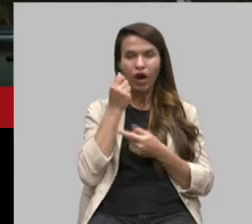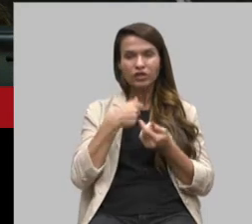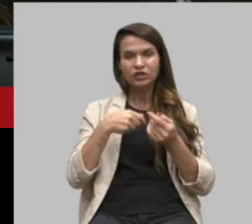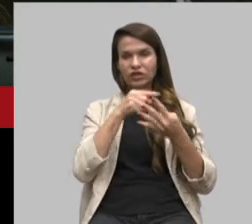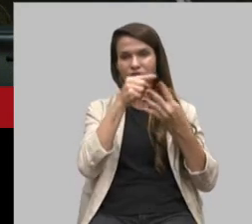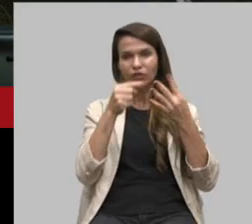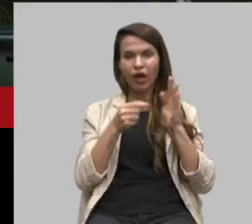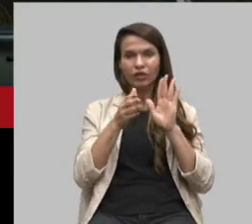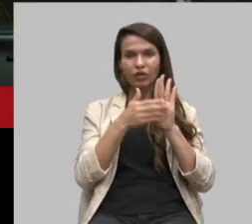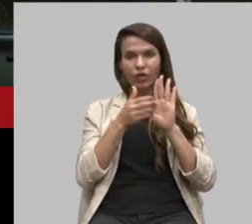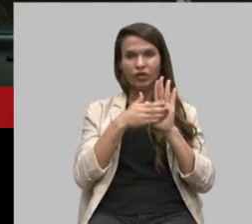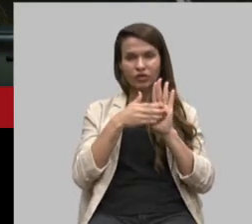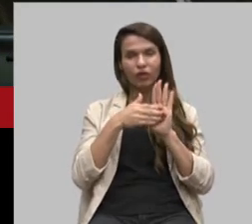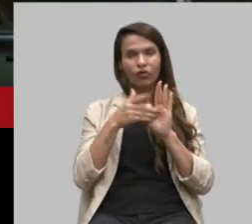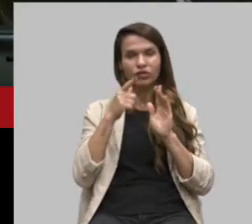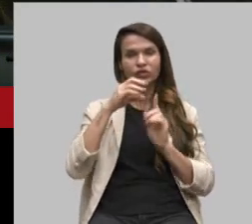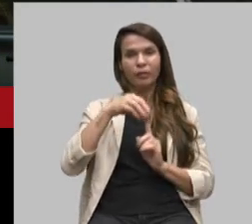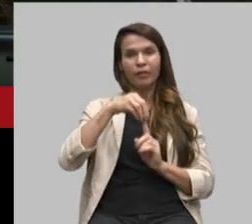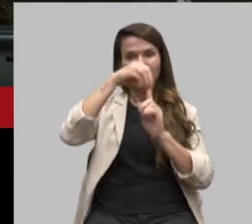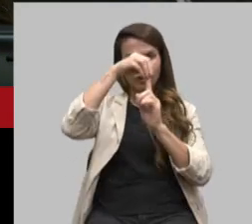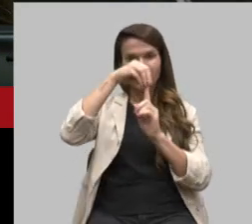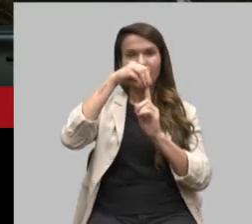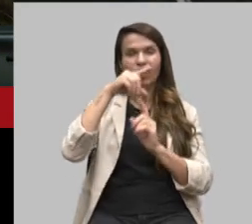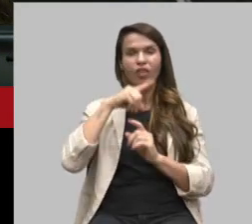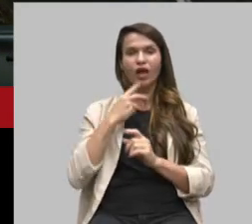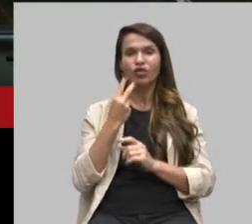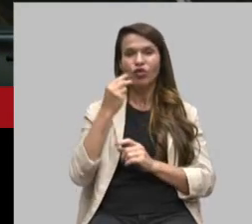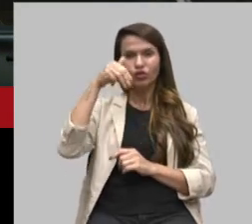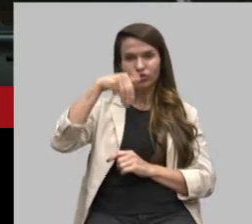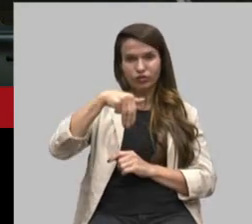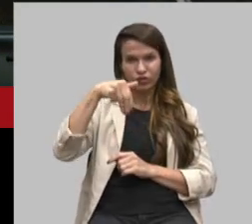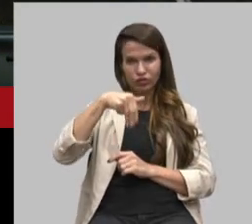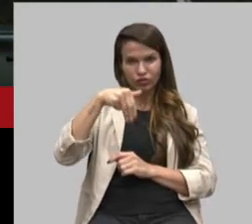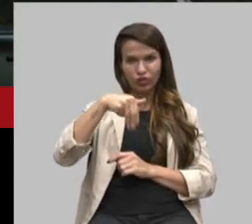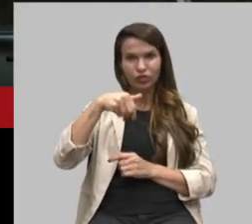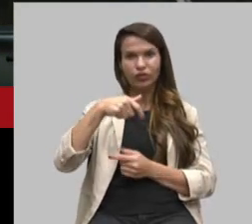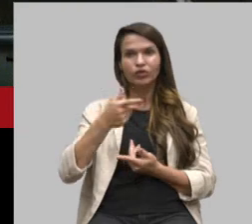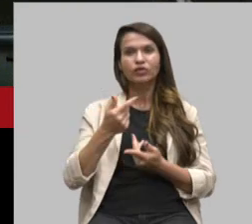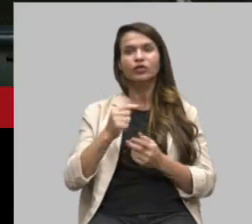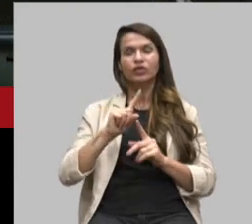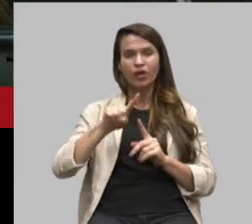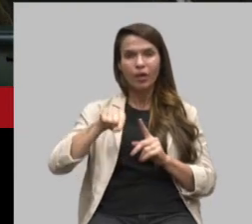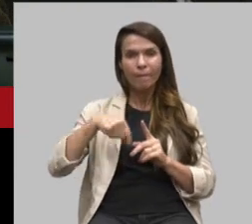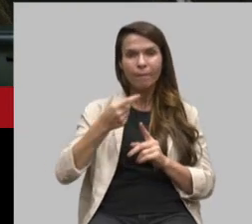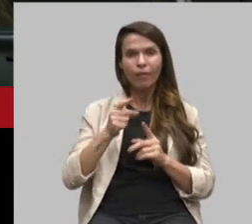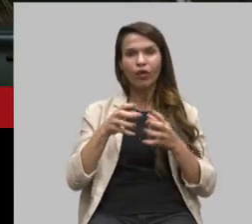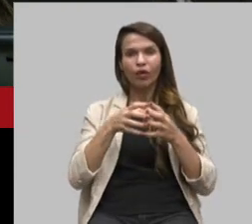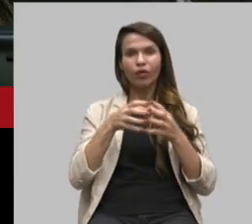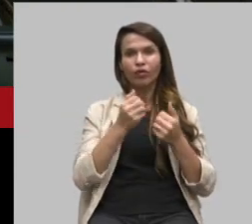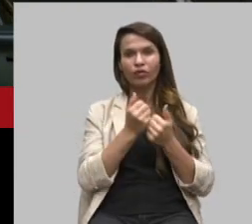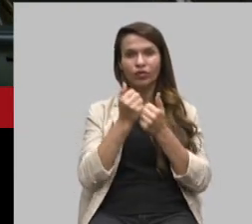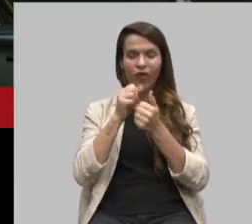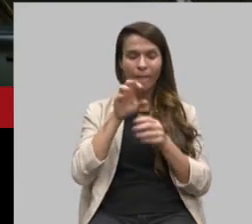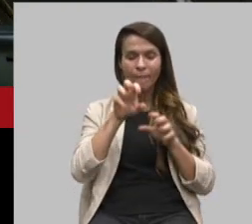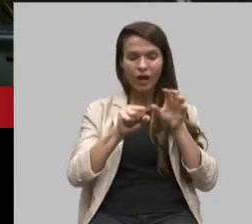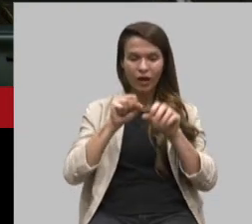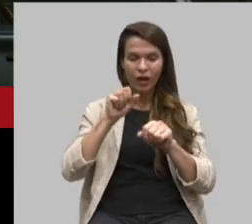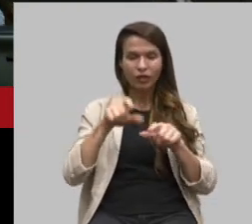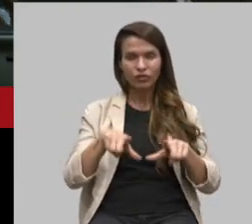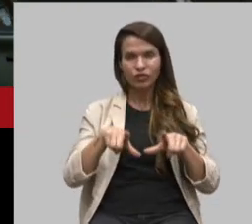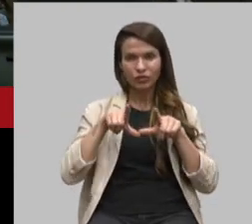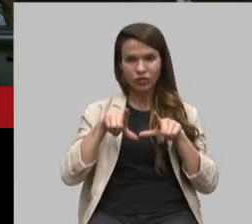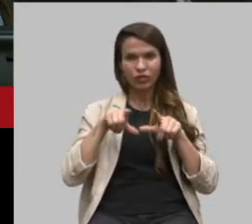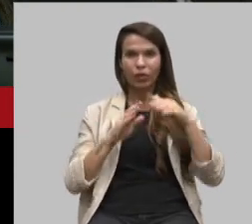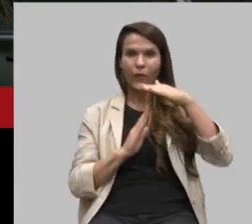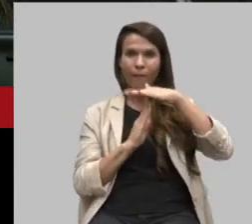serem priorizadas vocês terão 2 minutos para isso e em seguida a equipe de apoio vai passar recolhendo os cartões o prazo para